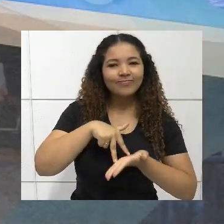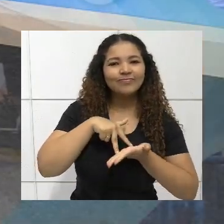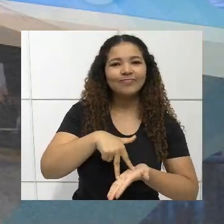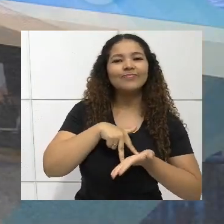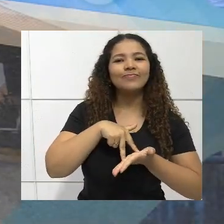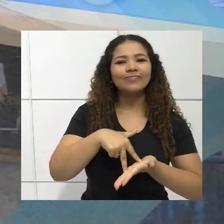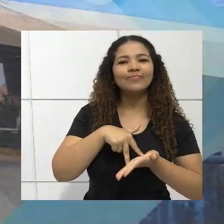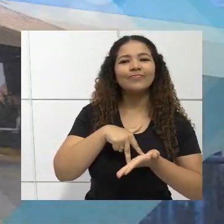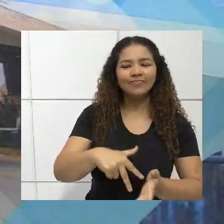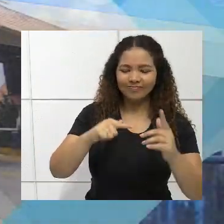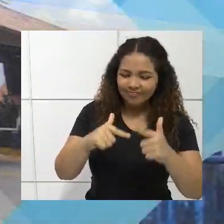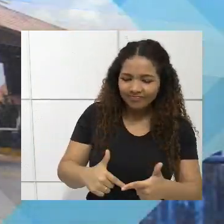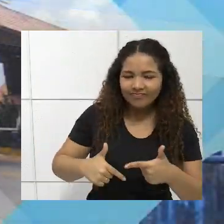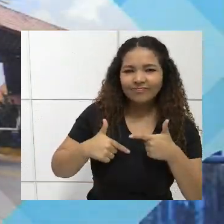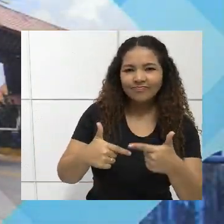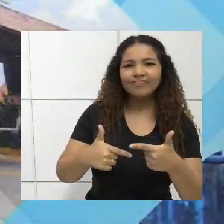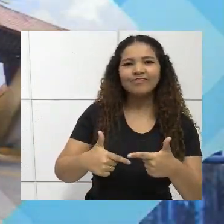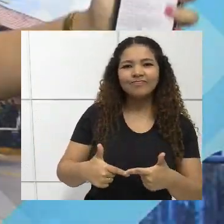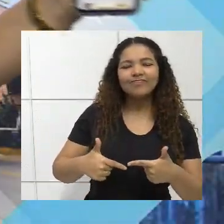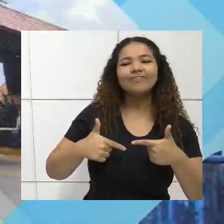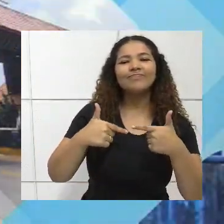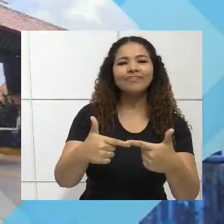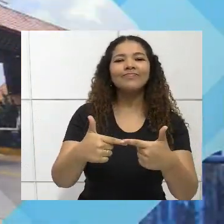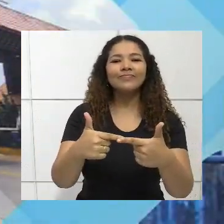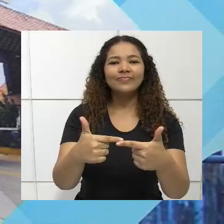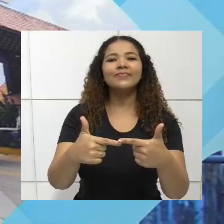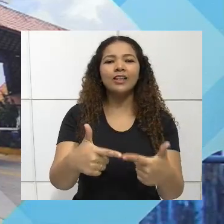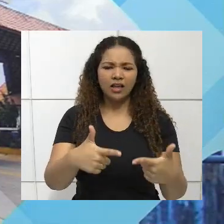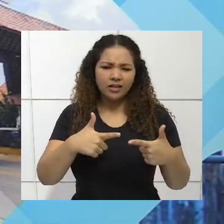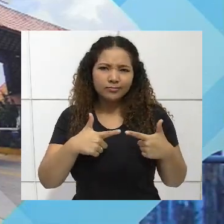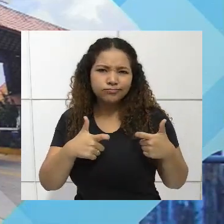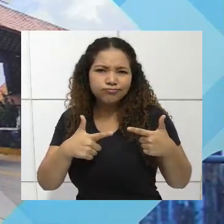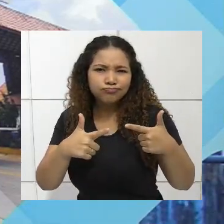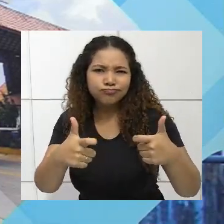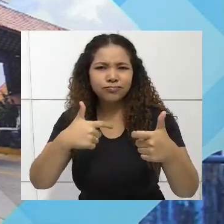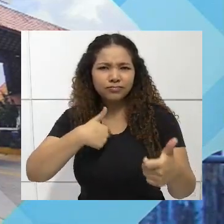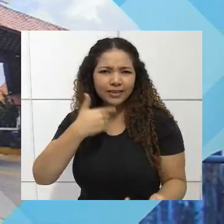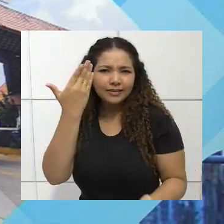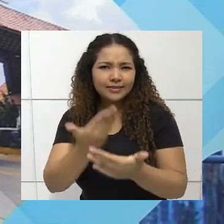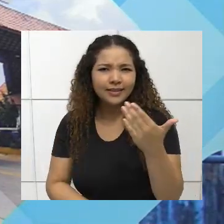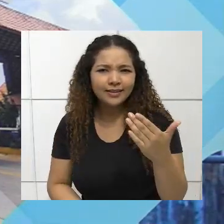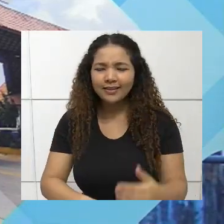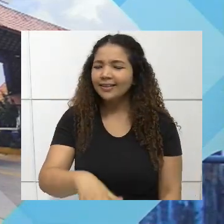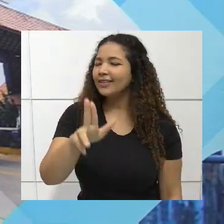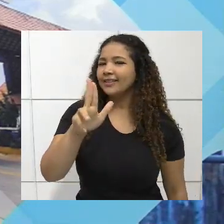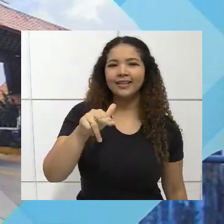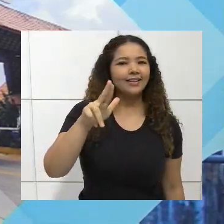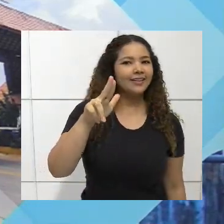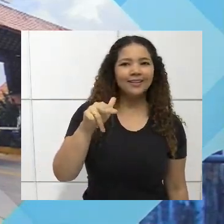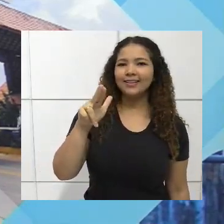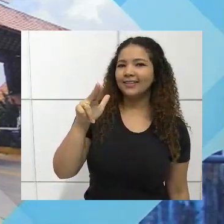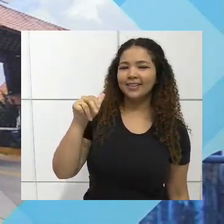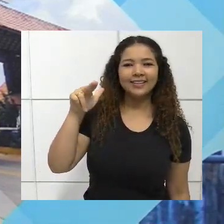sustenta-me. Diga isso. Eu não vou, não vou perder